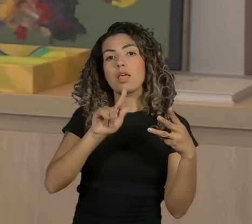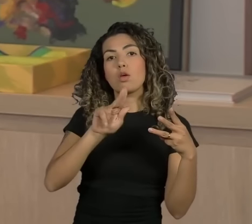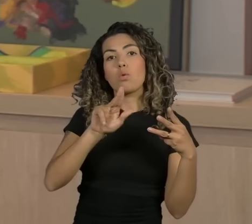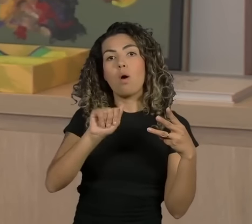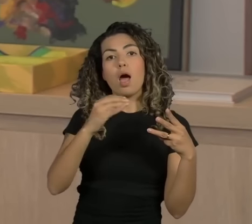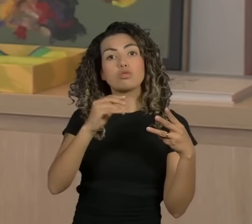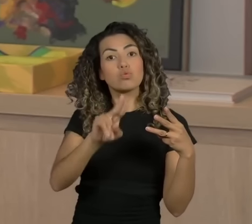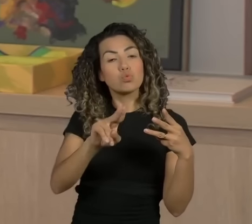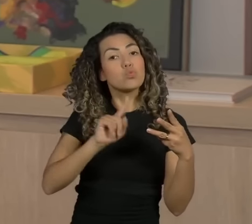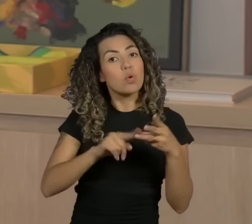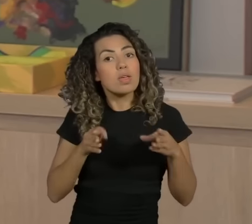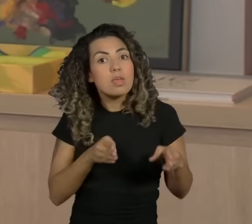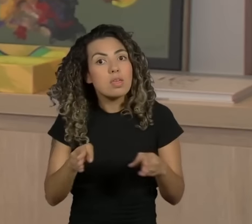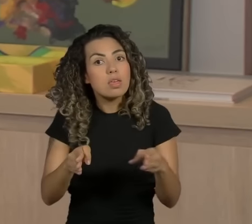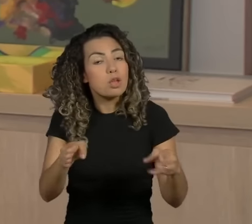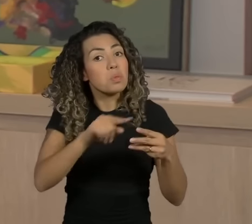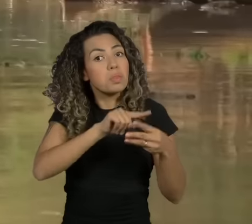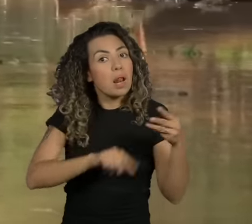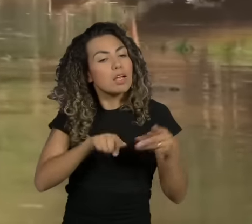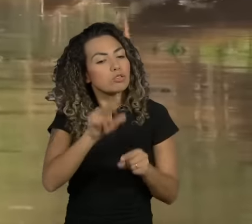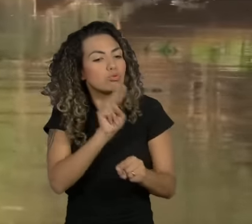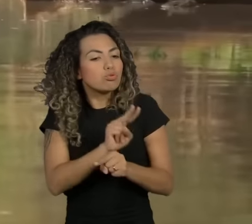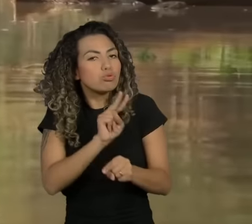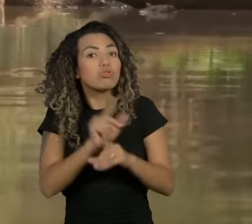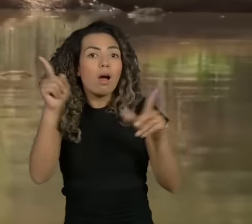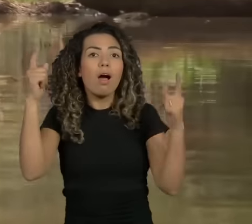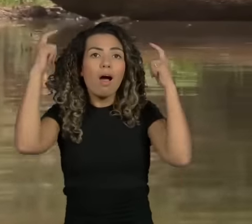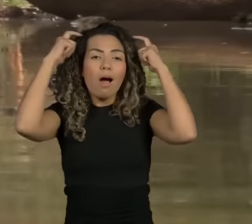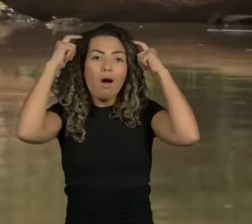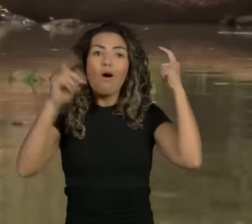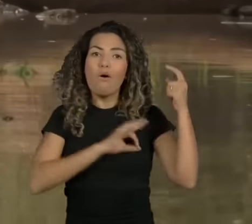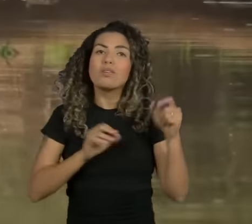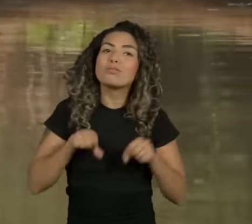que normalmente são áreas mais conservadas.